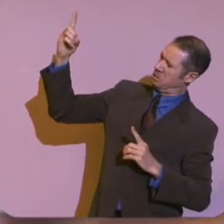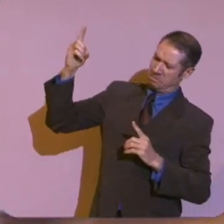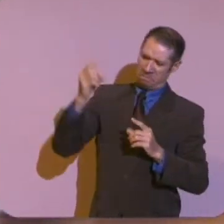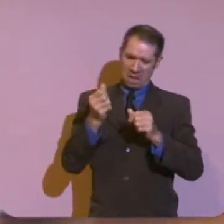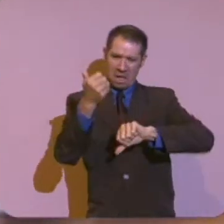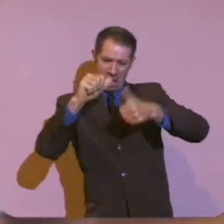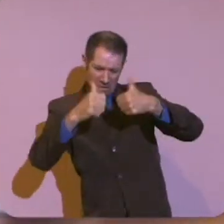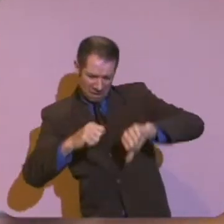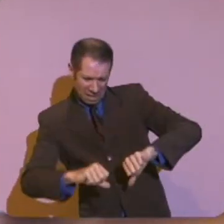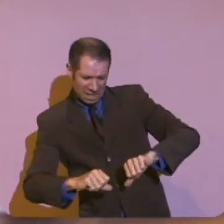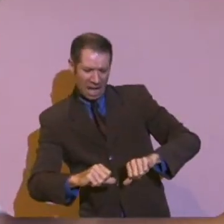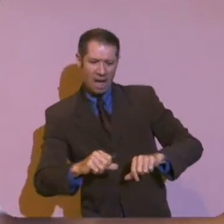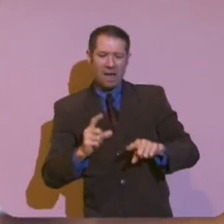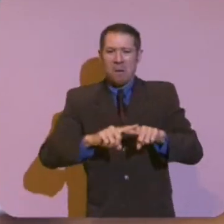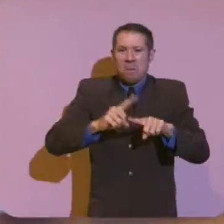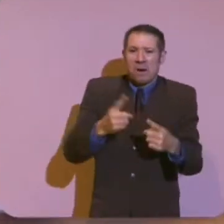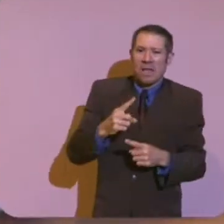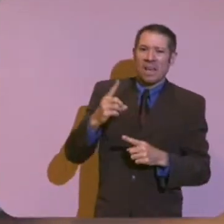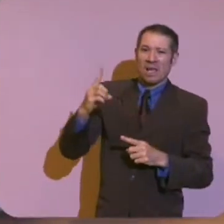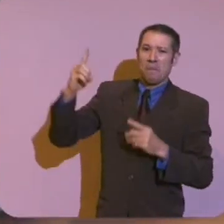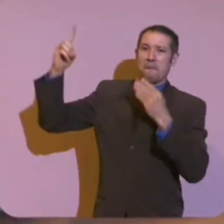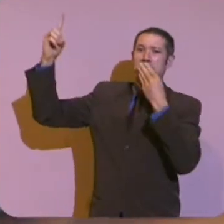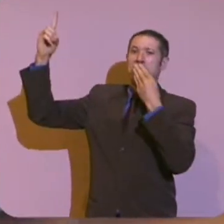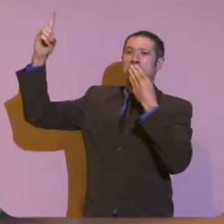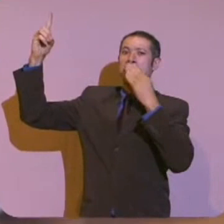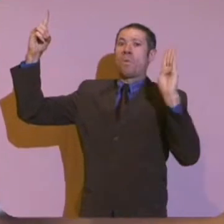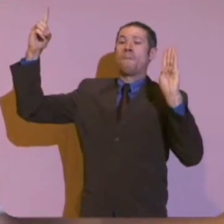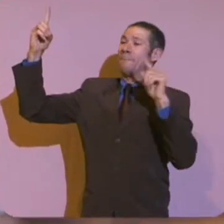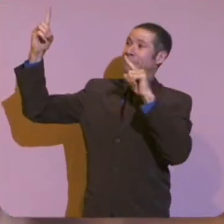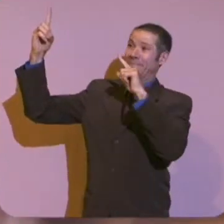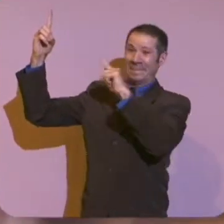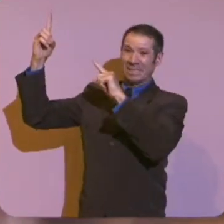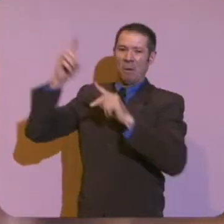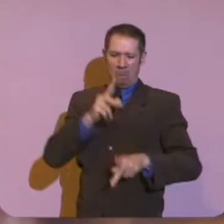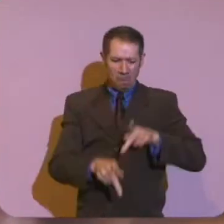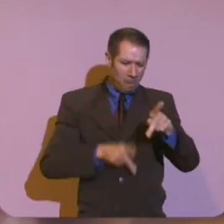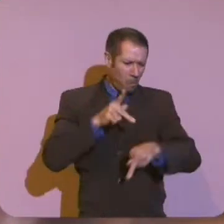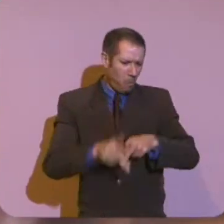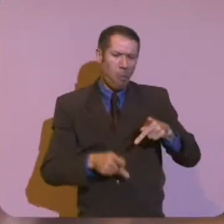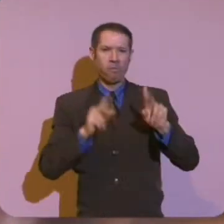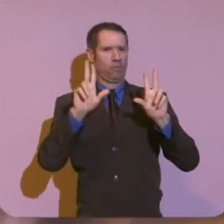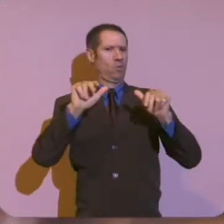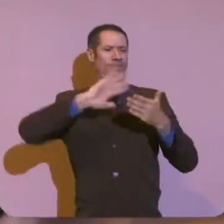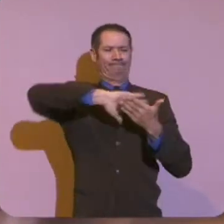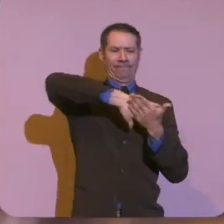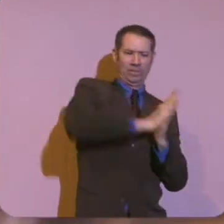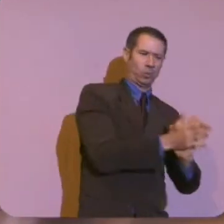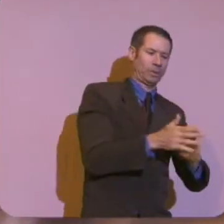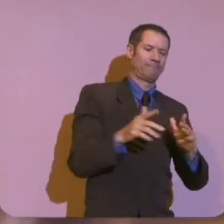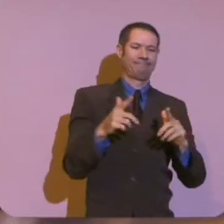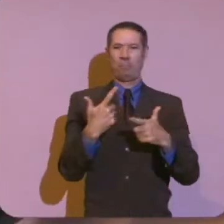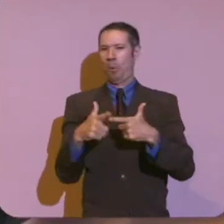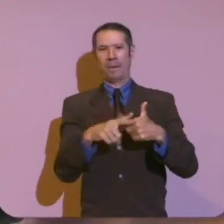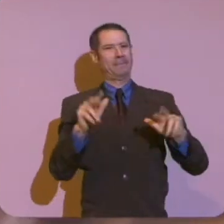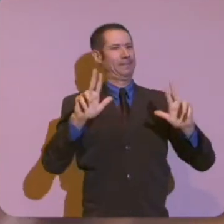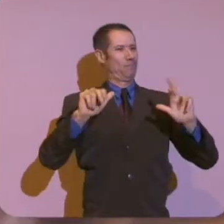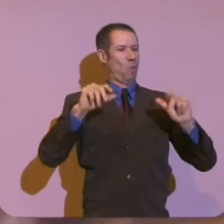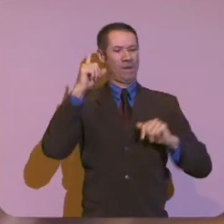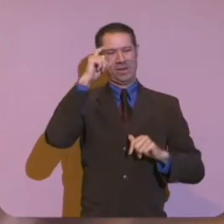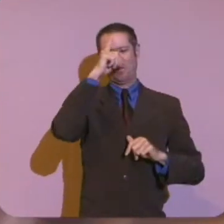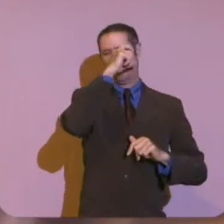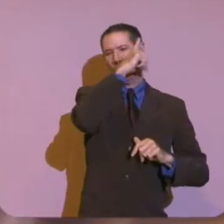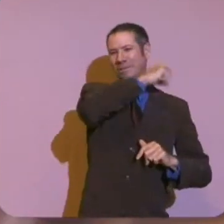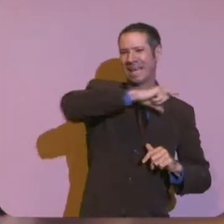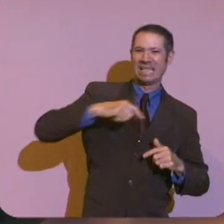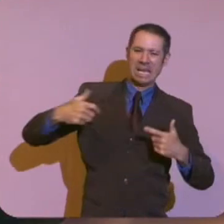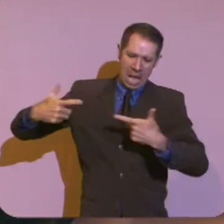avaliar, porque Ele tinha feito promessas ao povo. Então aquele povo nunca seria destruído, nunca teria problemas, nunca teria dificuldades, a